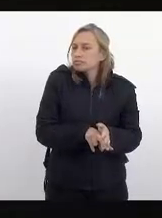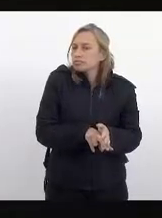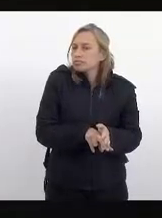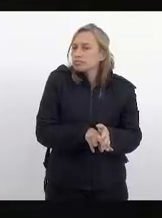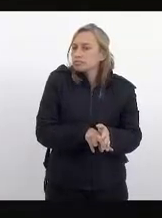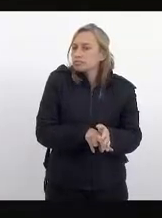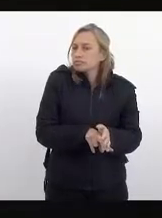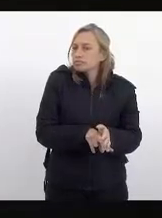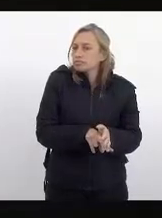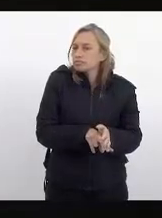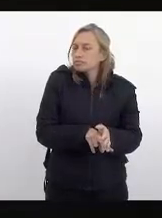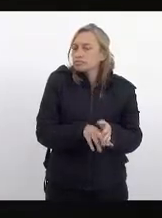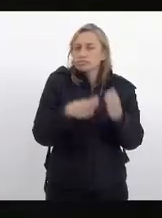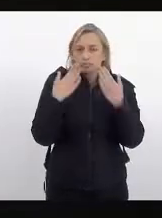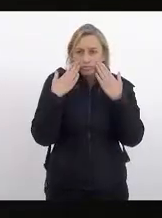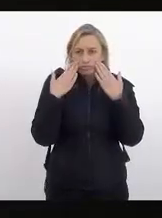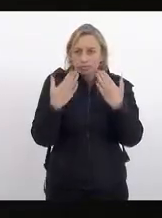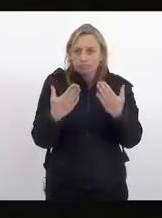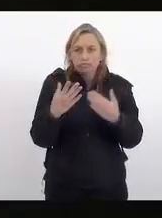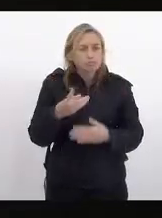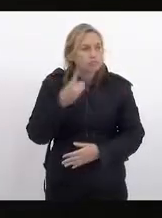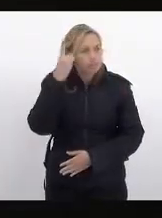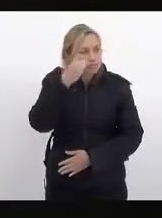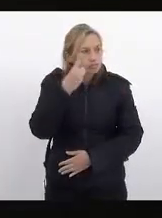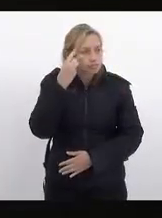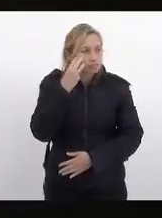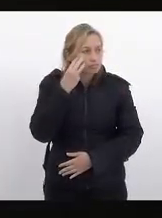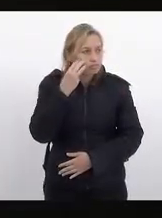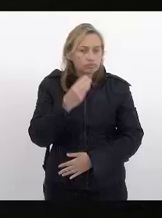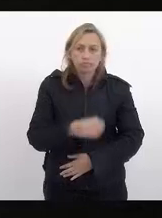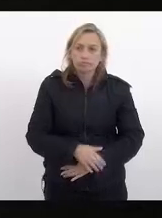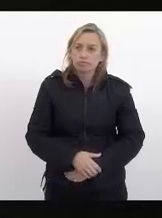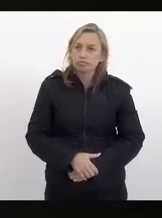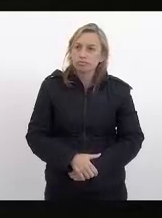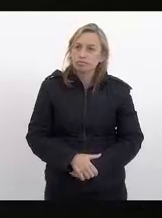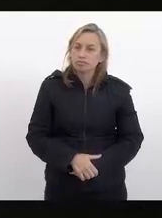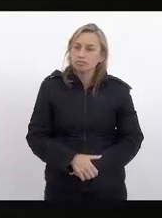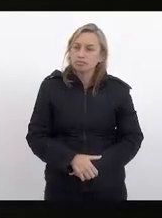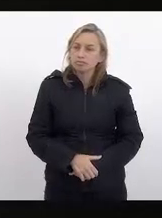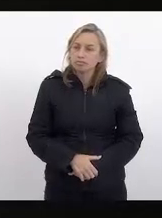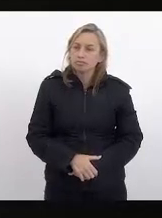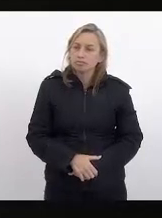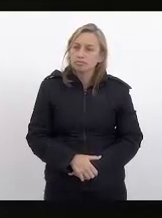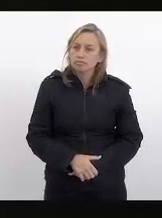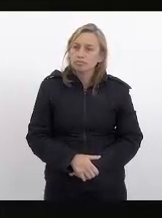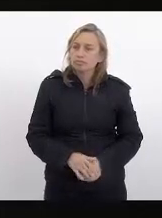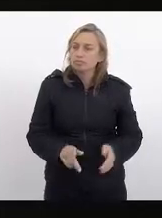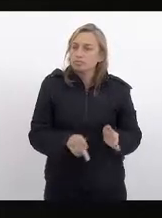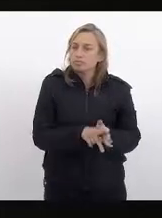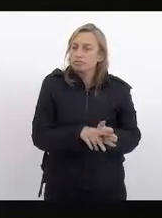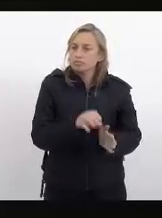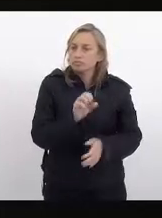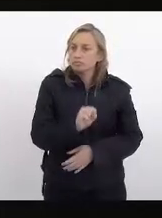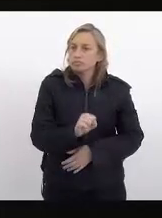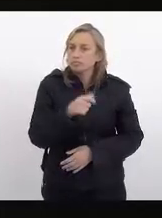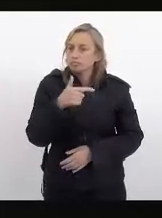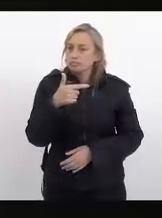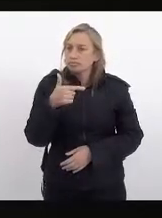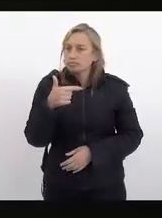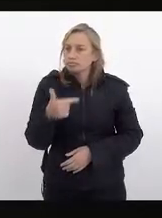que foi apresentado pelo Deputado waldeck Carneiro que é o Projeto